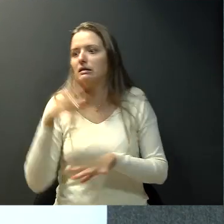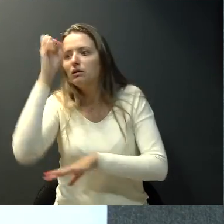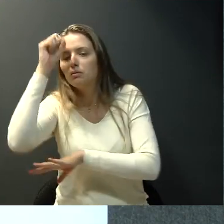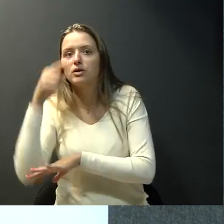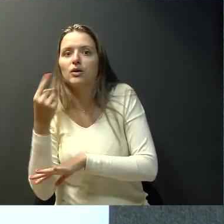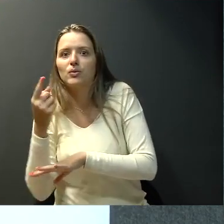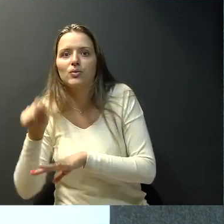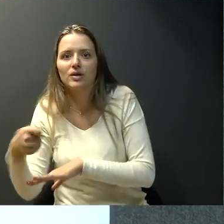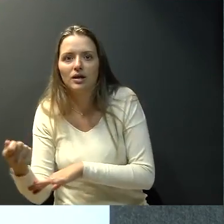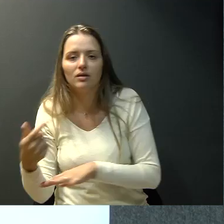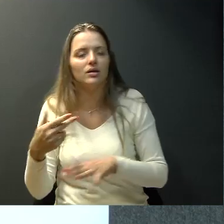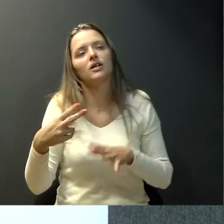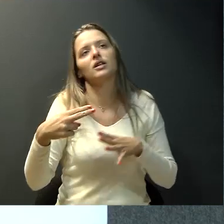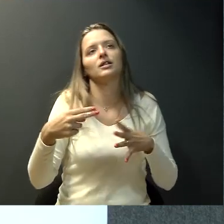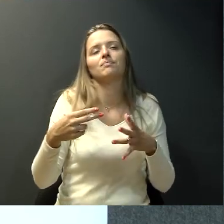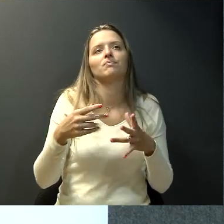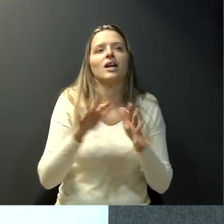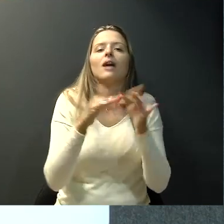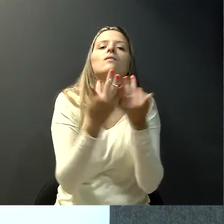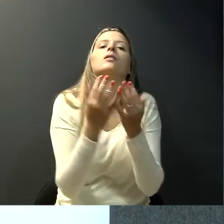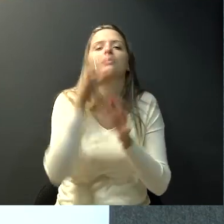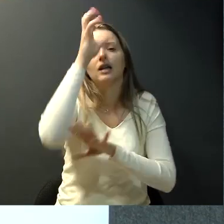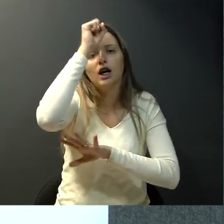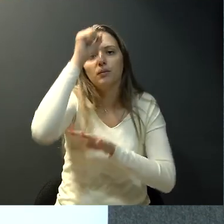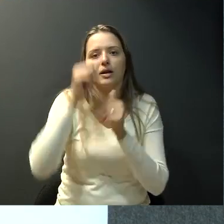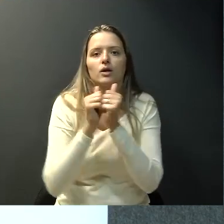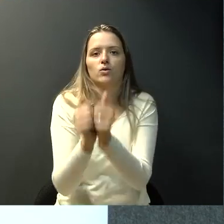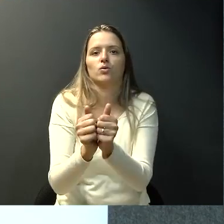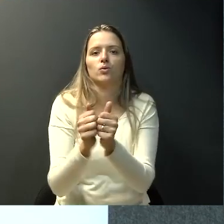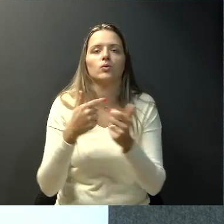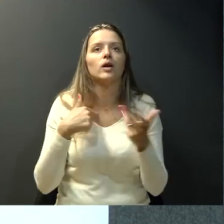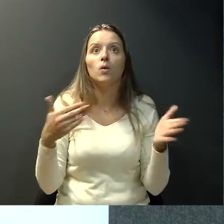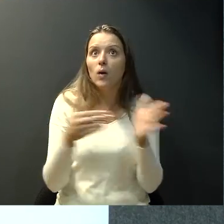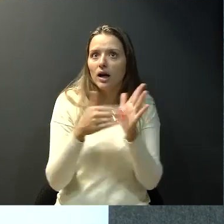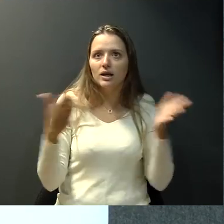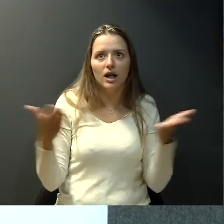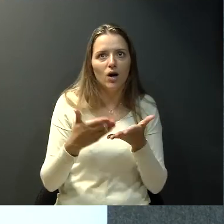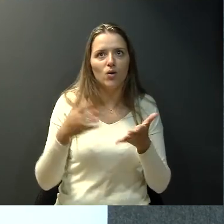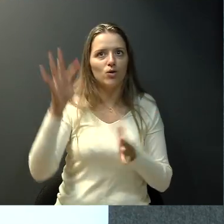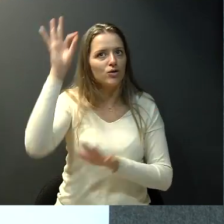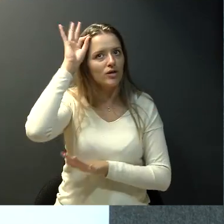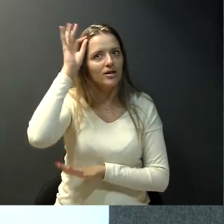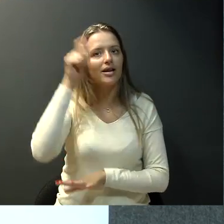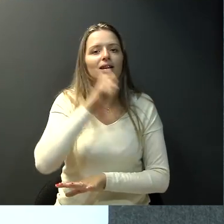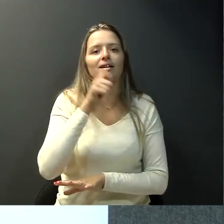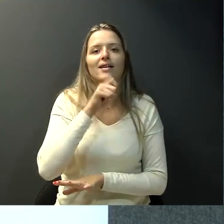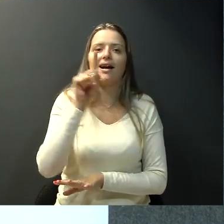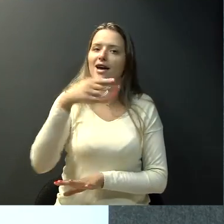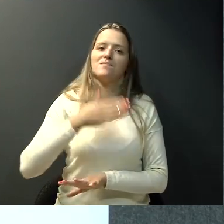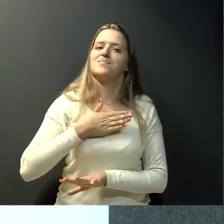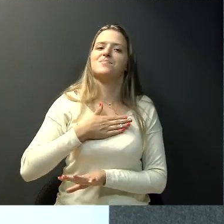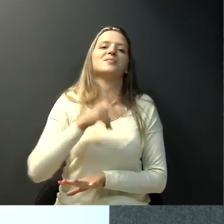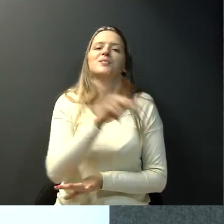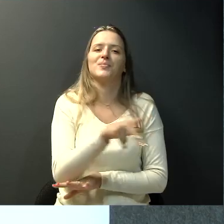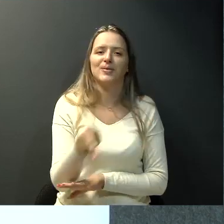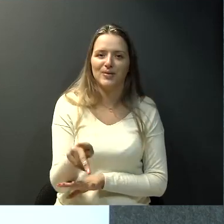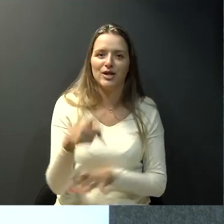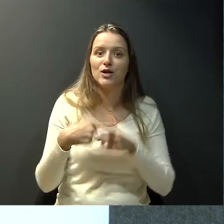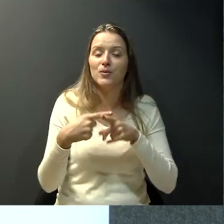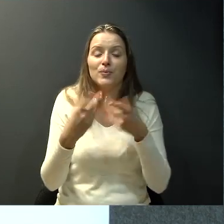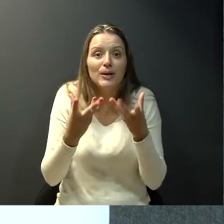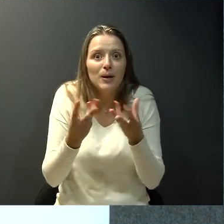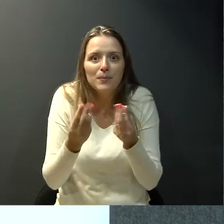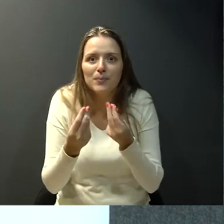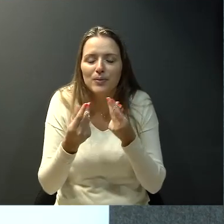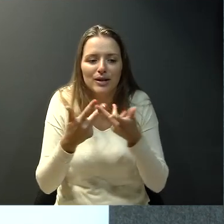nós aprendemos juntos isso, sabe? Tanto que eu digo até hoje que o Andrei e a Tainá são meus professores, né? Porque é muita coisa que